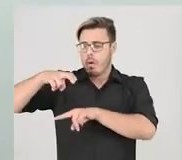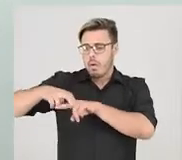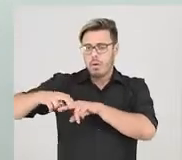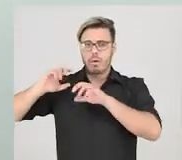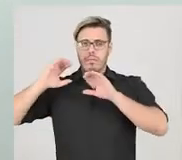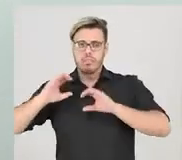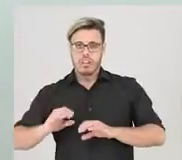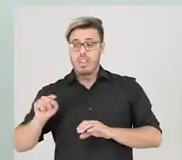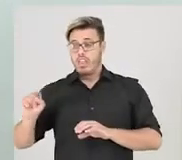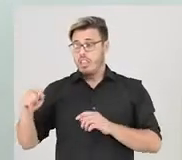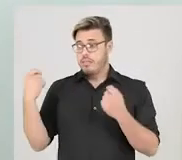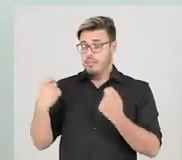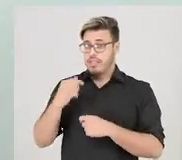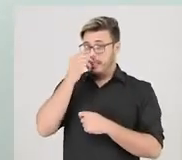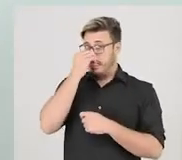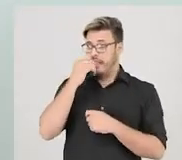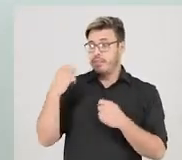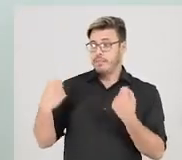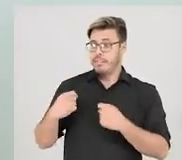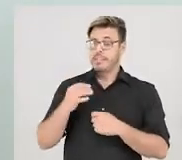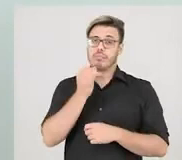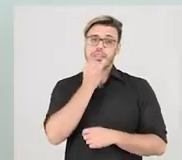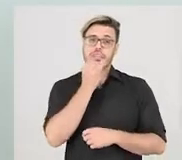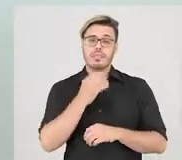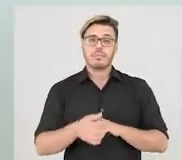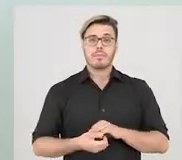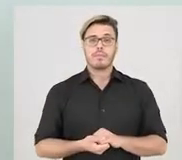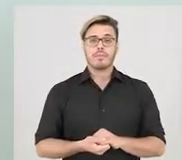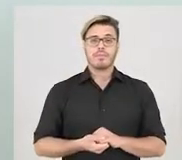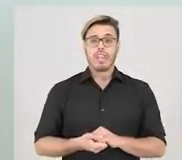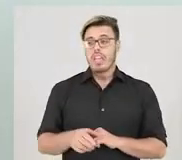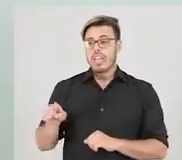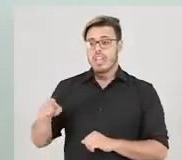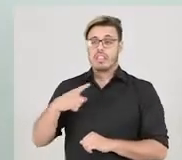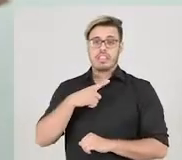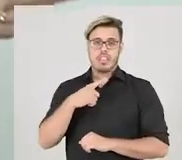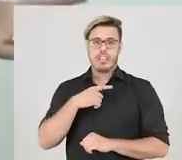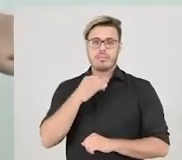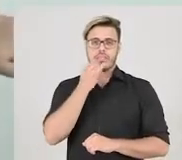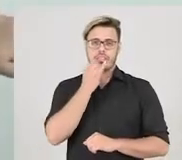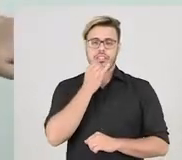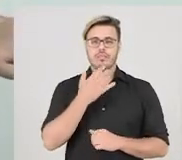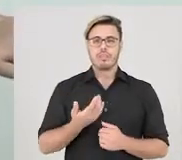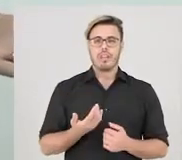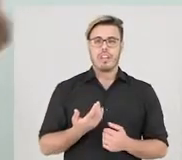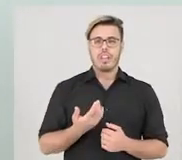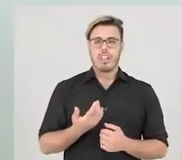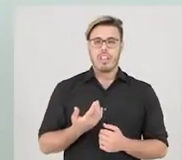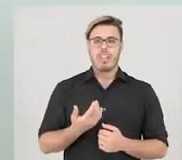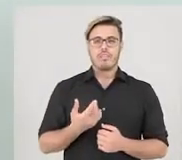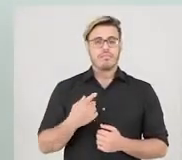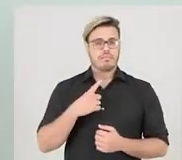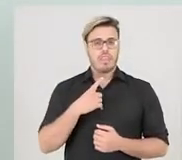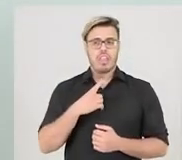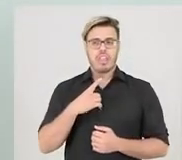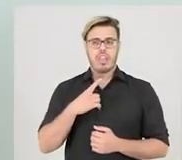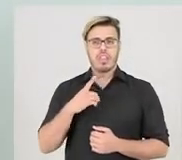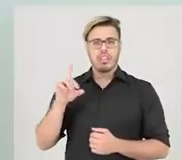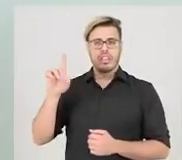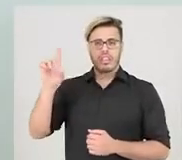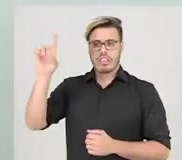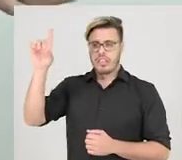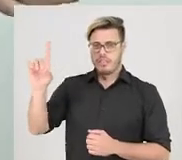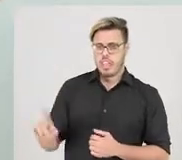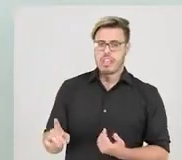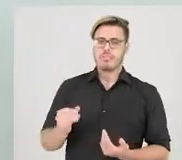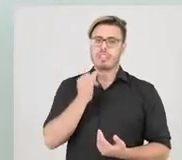tem uma comorbidade com TDAH, ele tem uma deficiência intelectual e ele tem TDAH. O autista